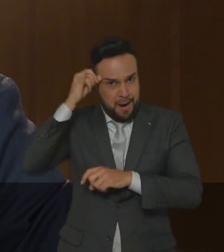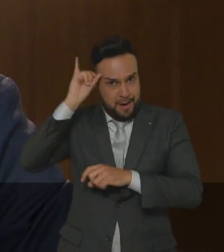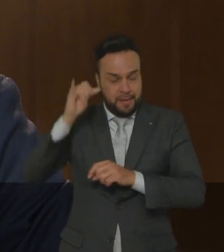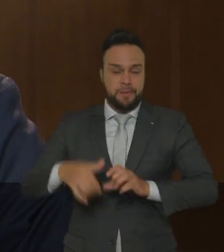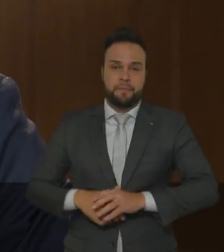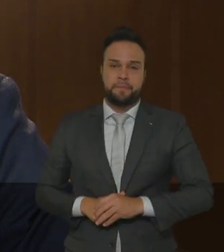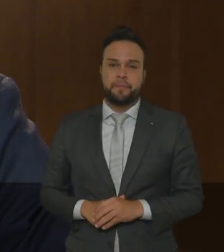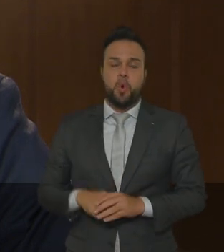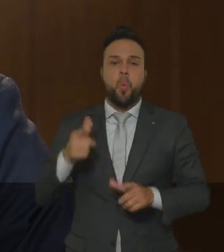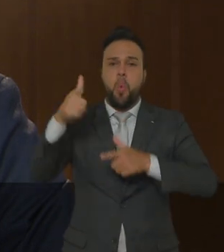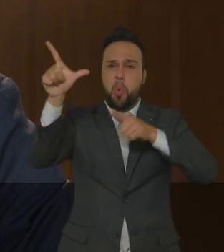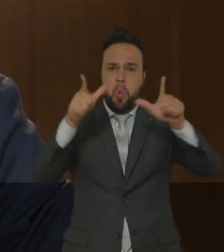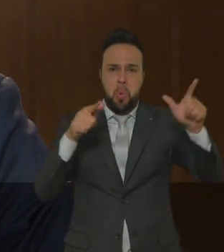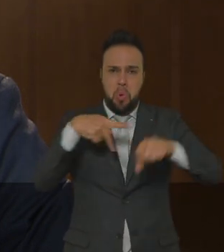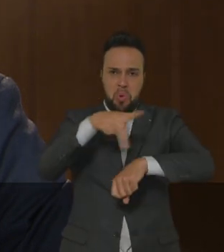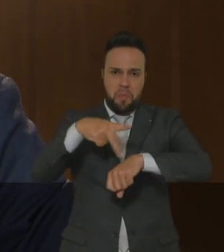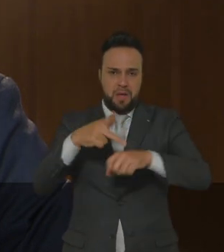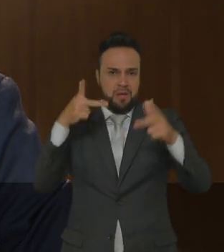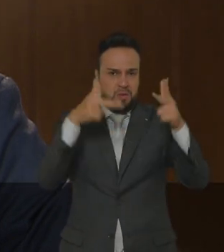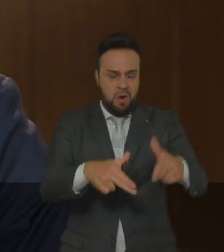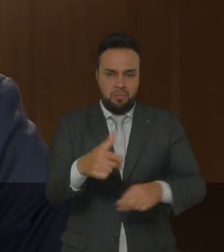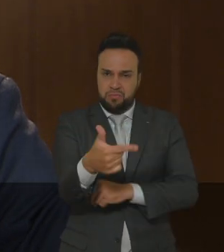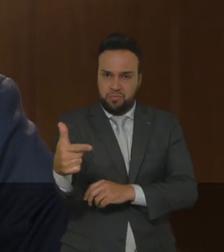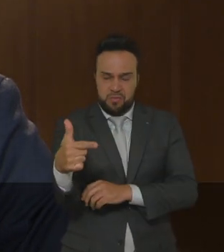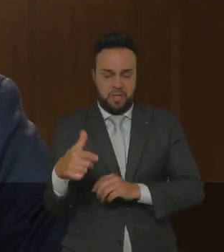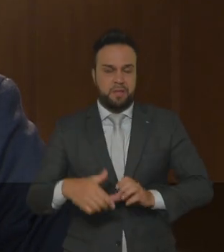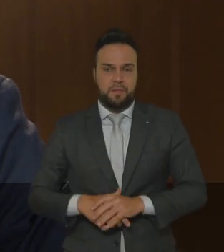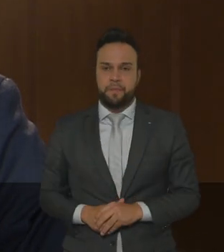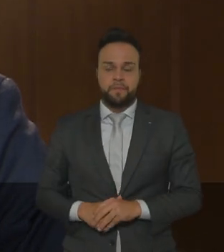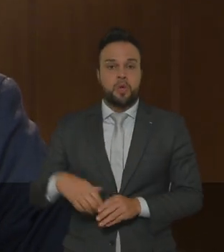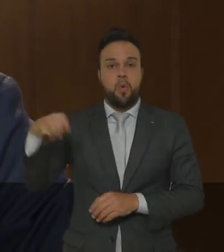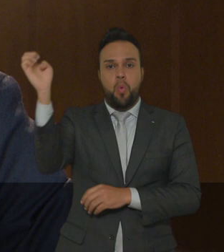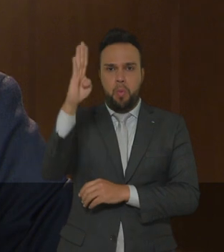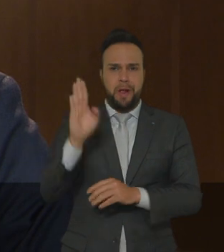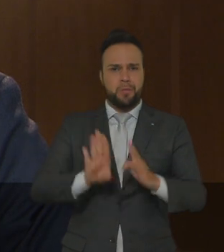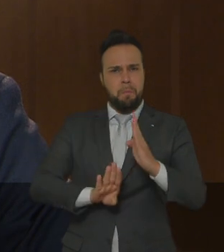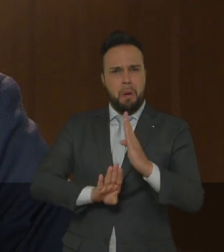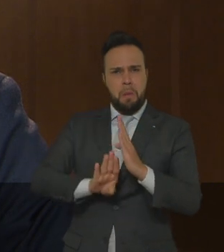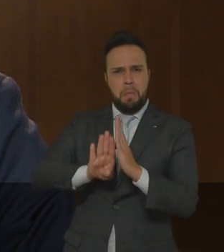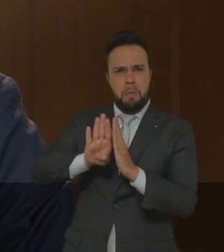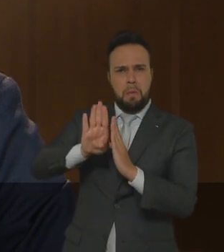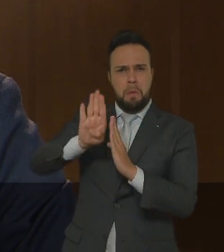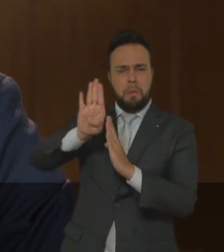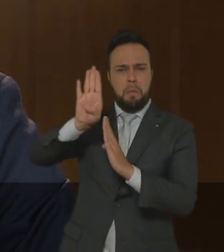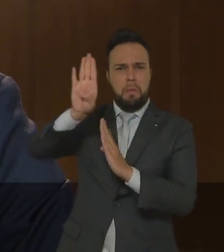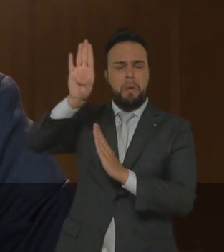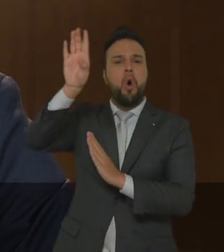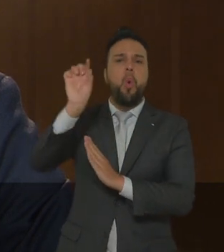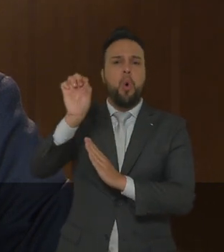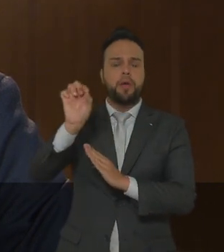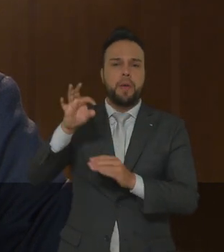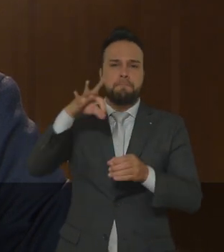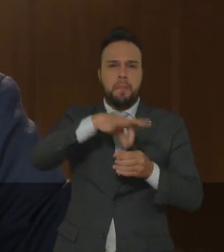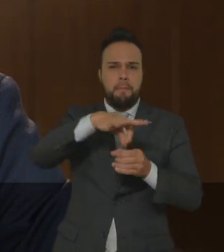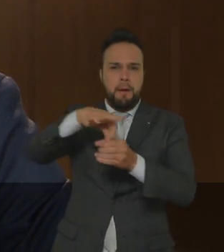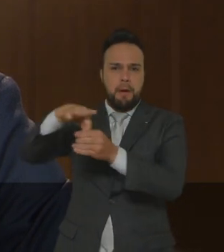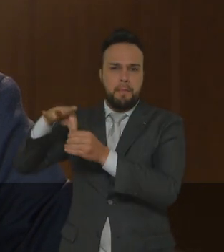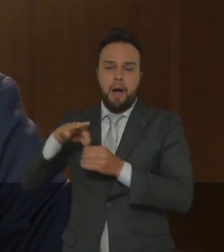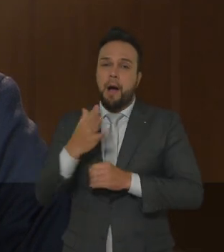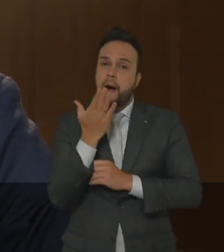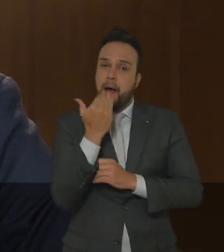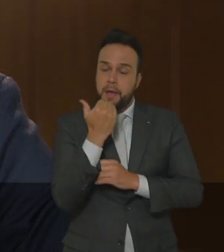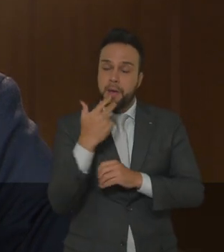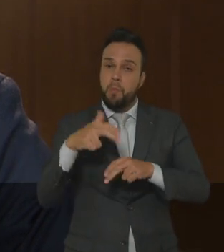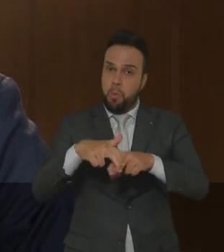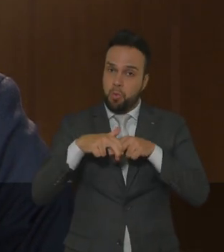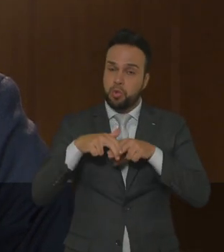e Agricultura números que nenhum outro país possui e o Brasil desponta como o maior produtor